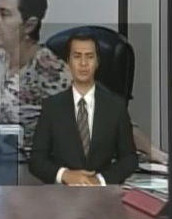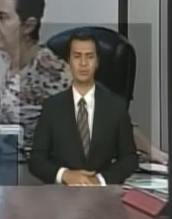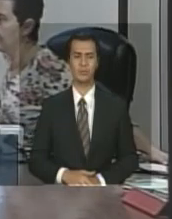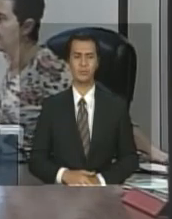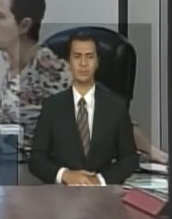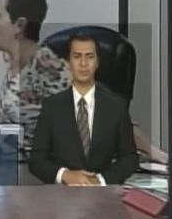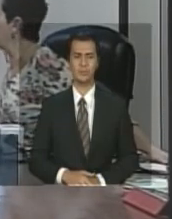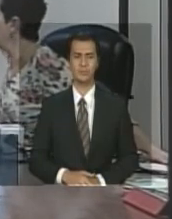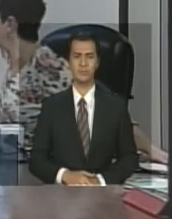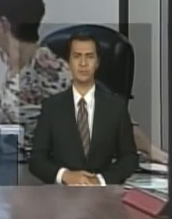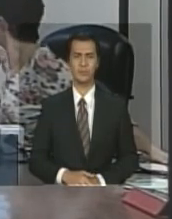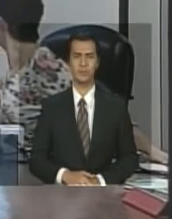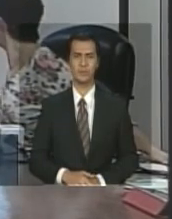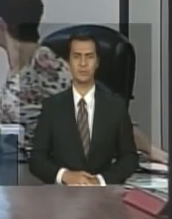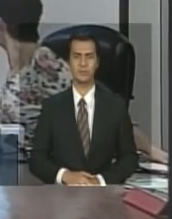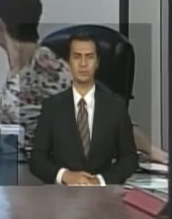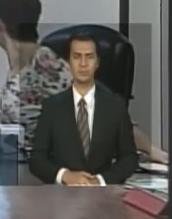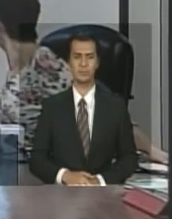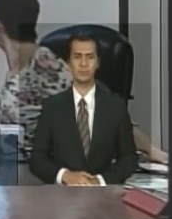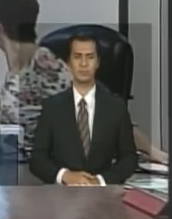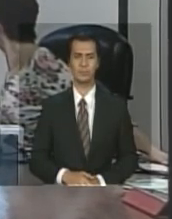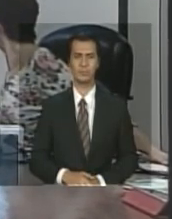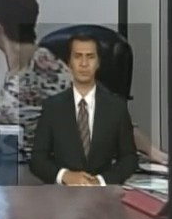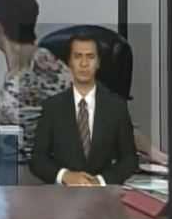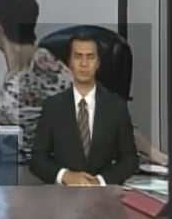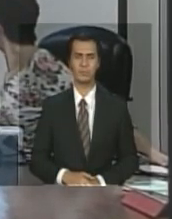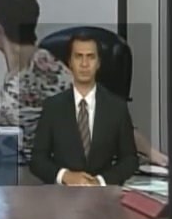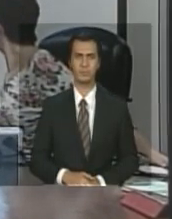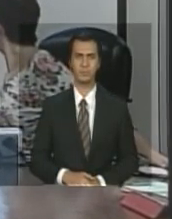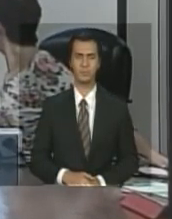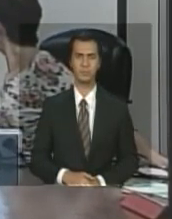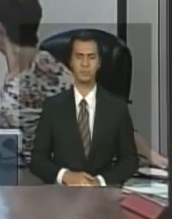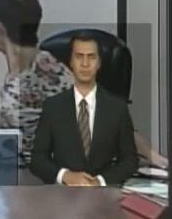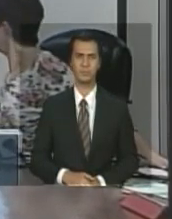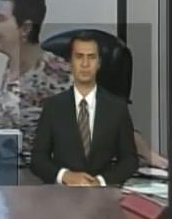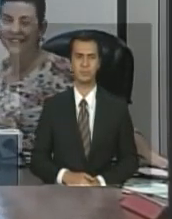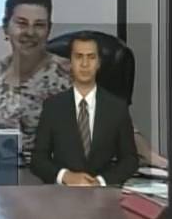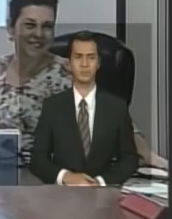Mostra o visual primeiro, depois a gente pega os...